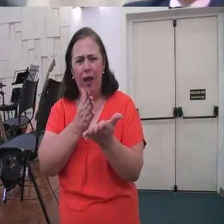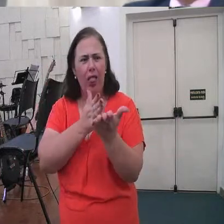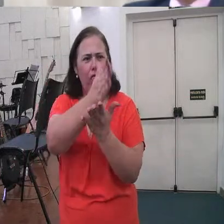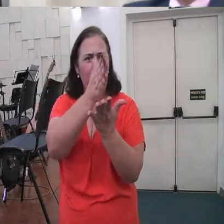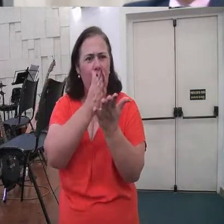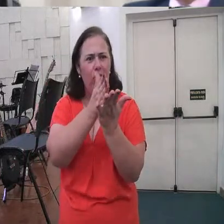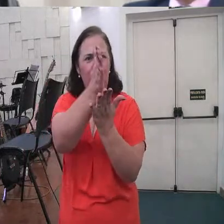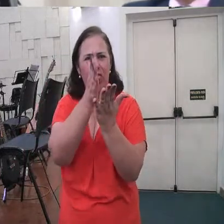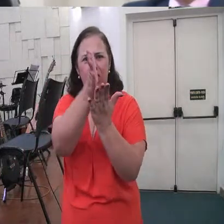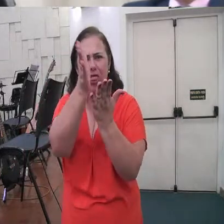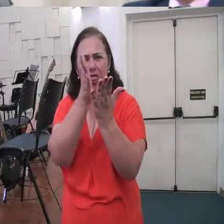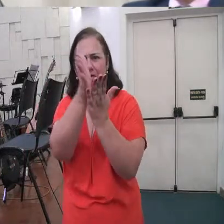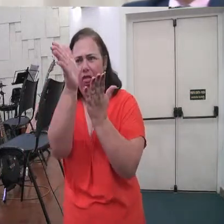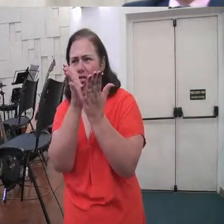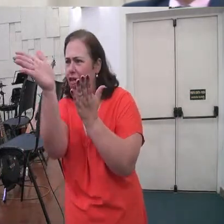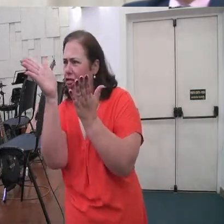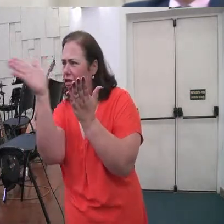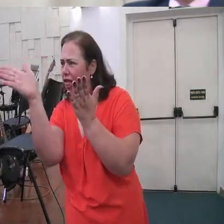pragmática.